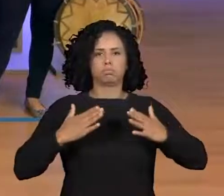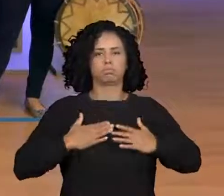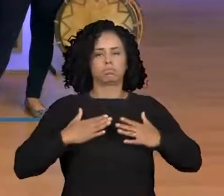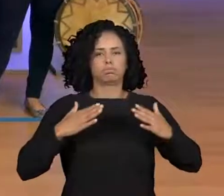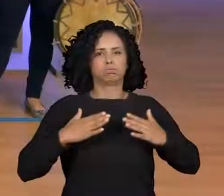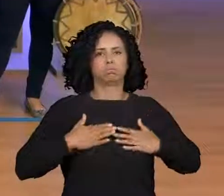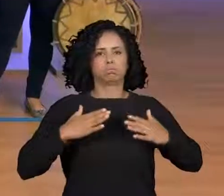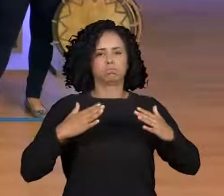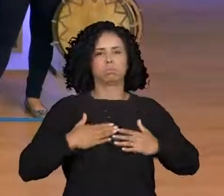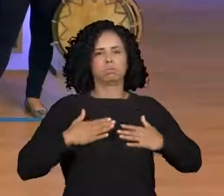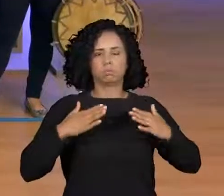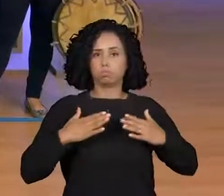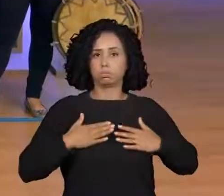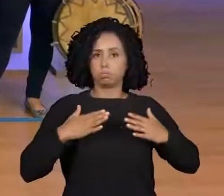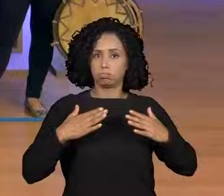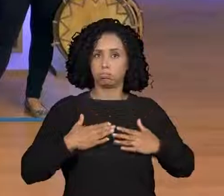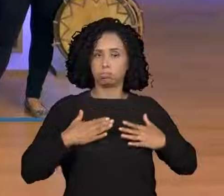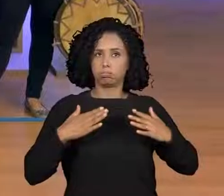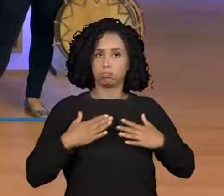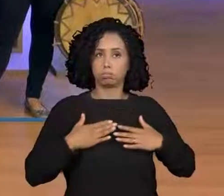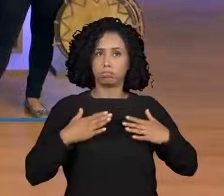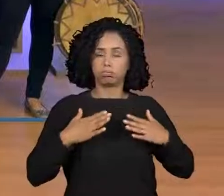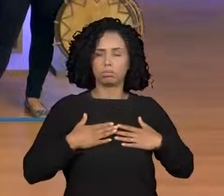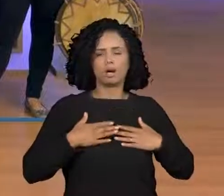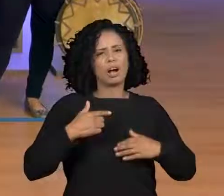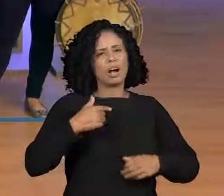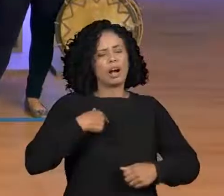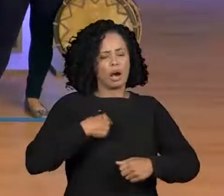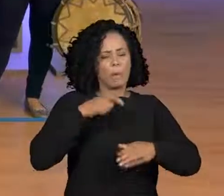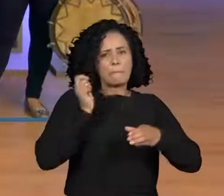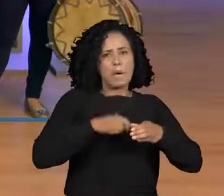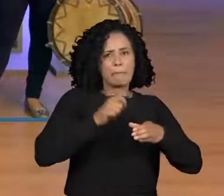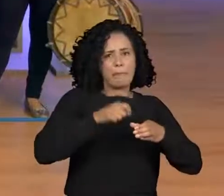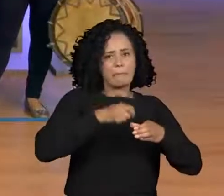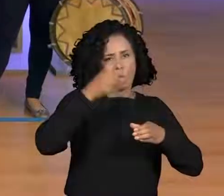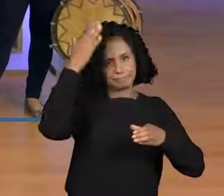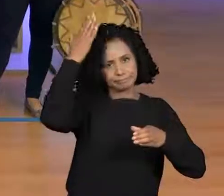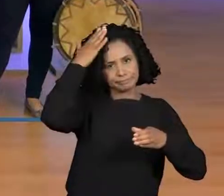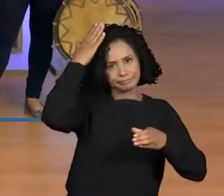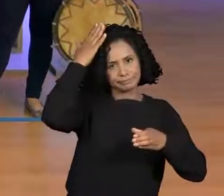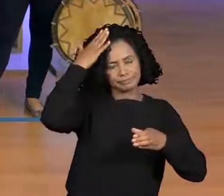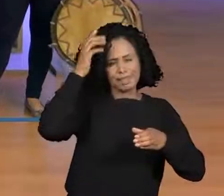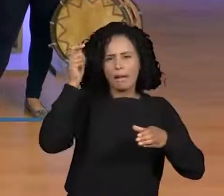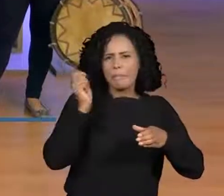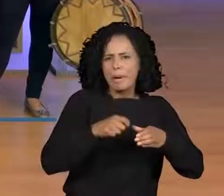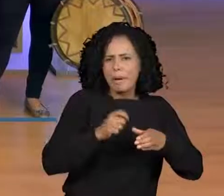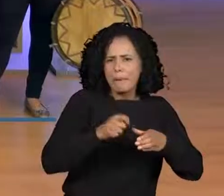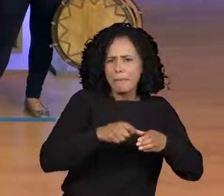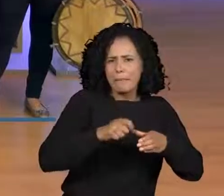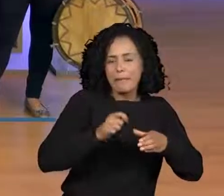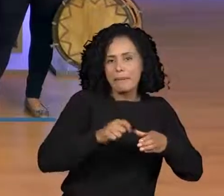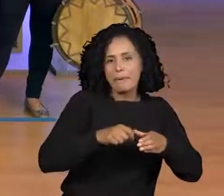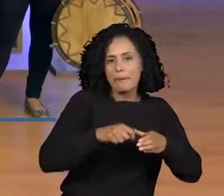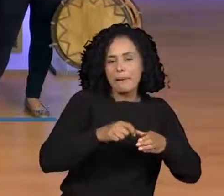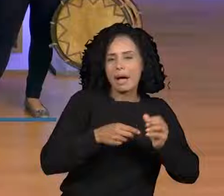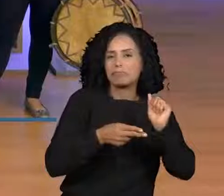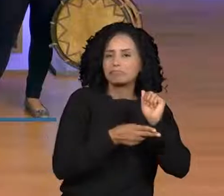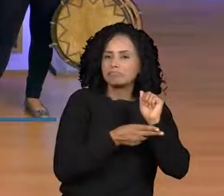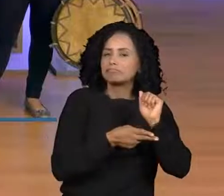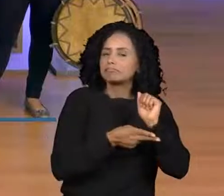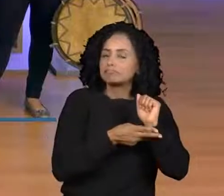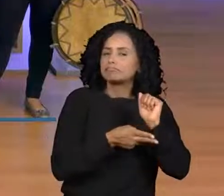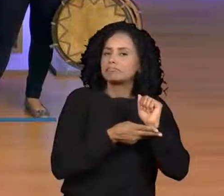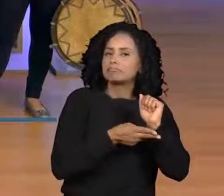comecei a inventar, teve até uma hora que eu dei uma enroscada aqui. Porque eu estava fazendo o ritmo. Eu estava pegando o ritmo, sabe?